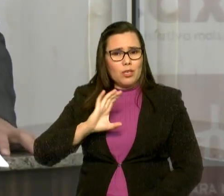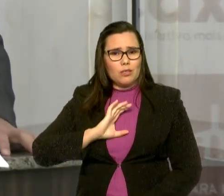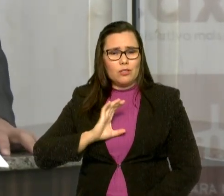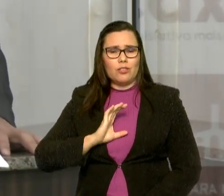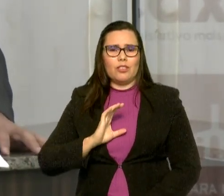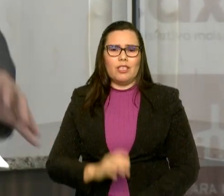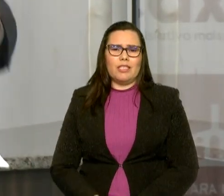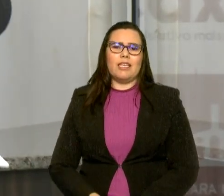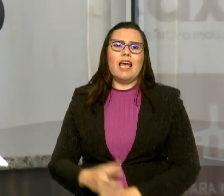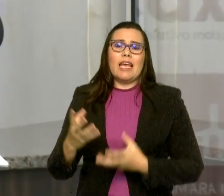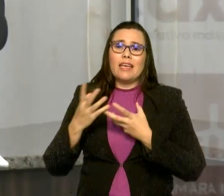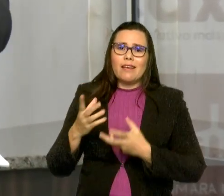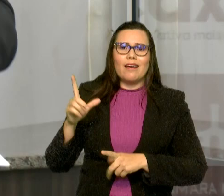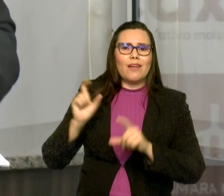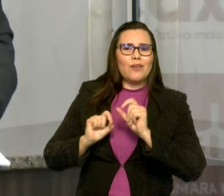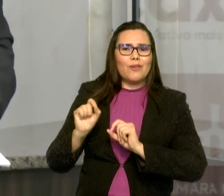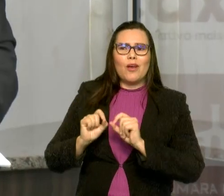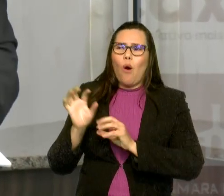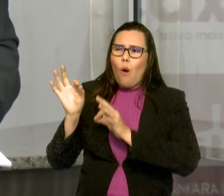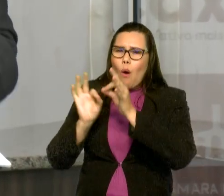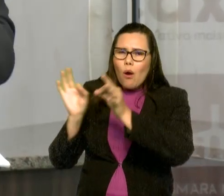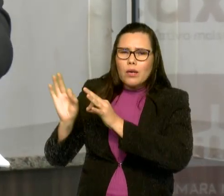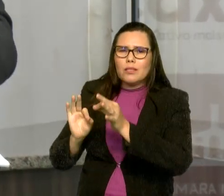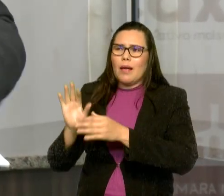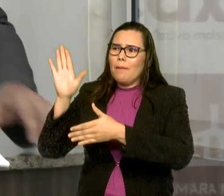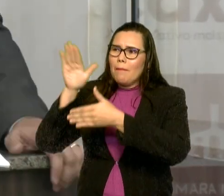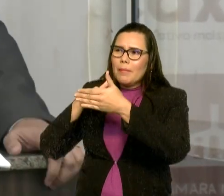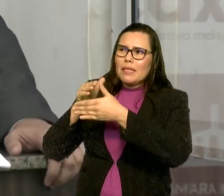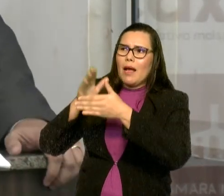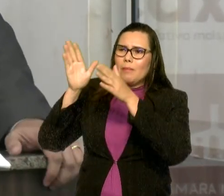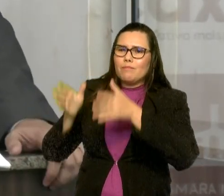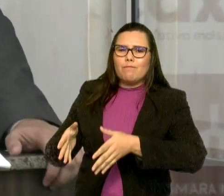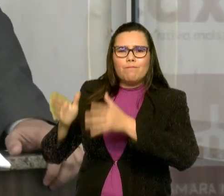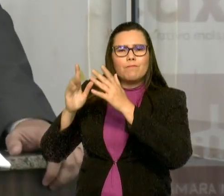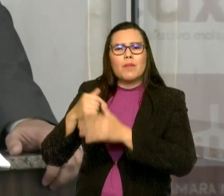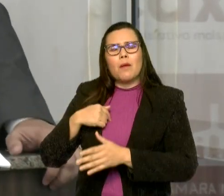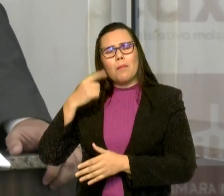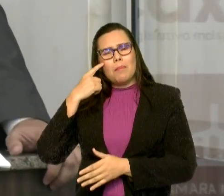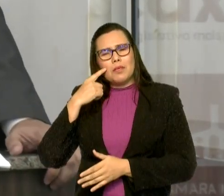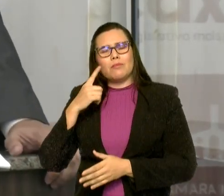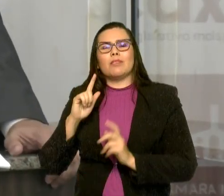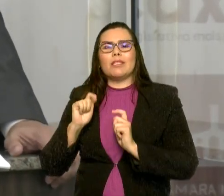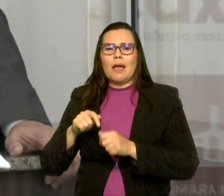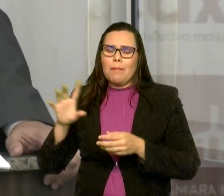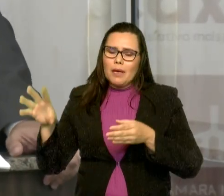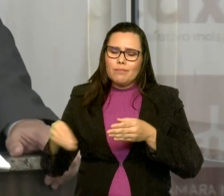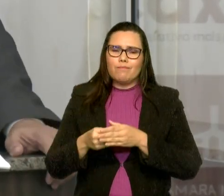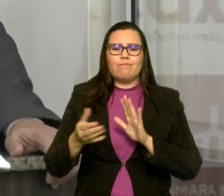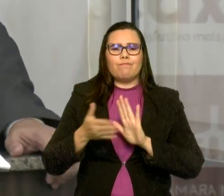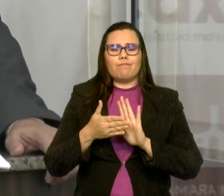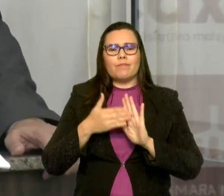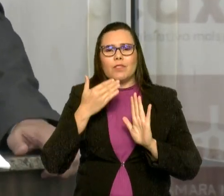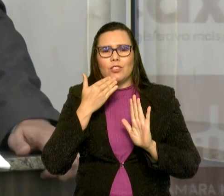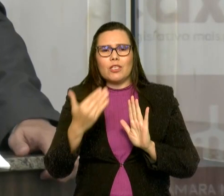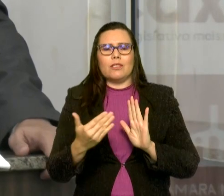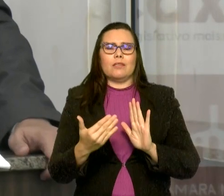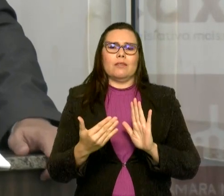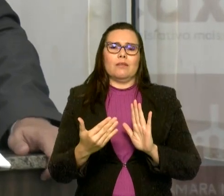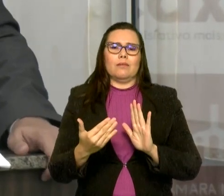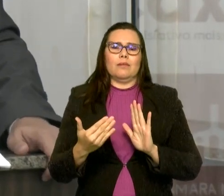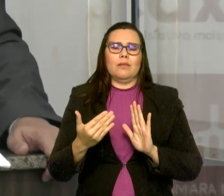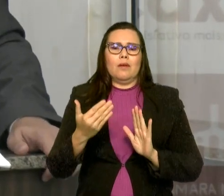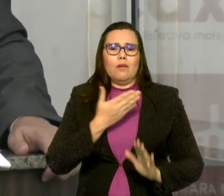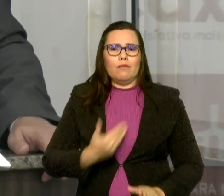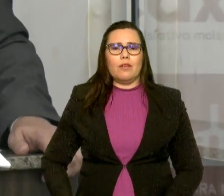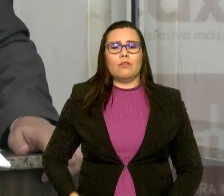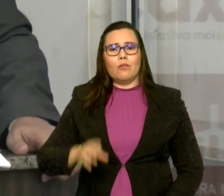histórica naquele prédio, portanto também a mesa encaminhará, eu tenho certeza disso, essa indicação ao senhor governador Carlos Brandão, que muito sensível